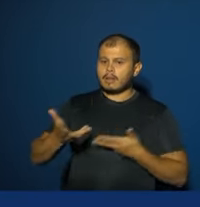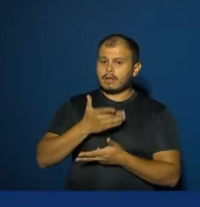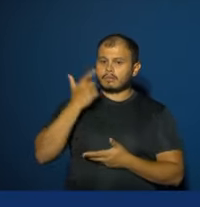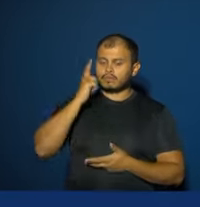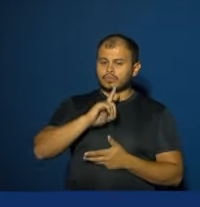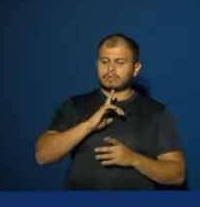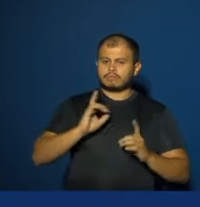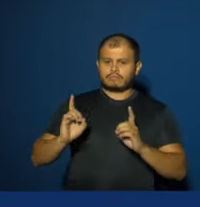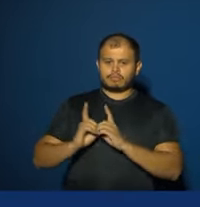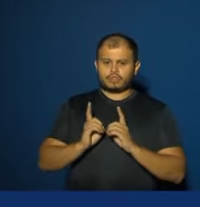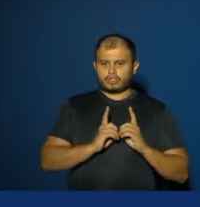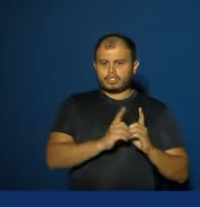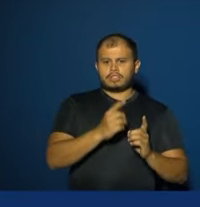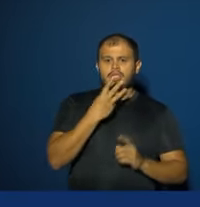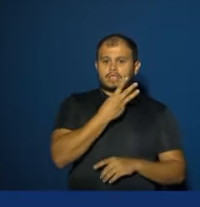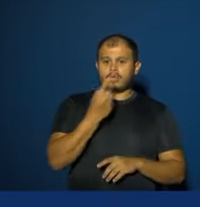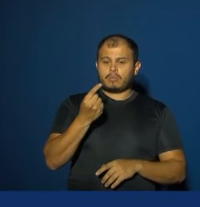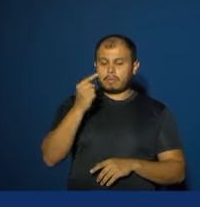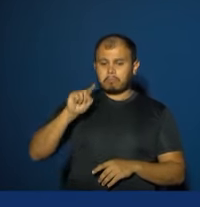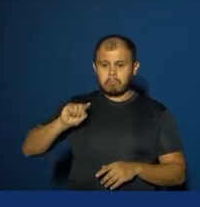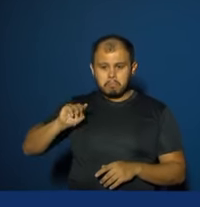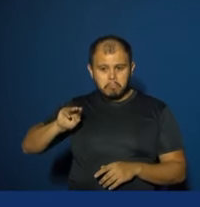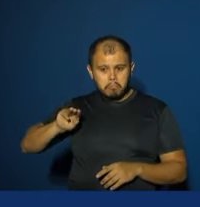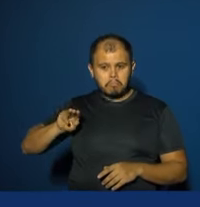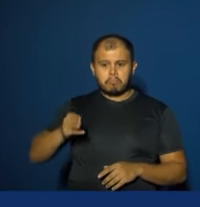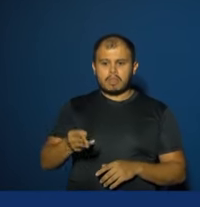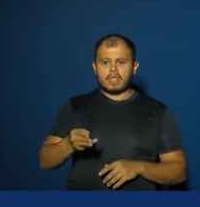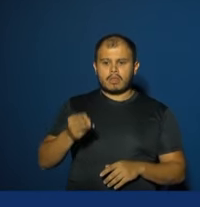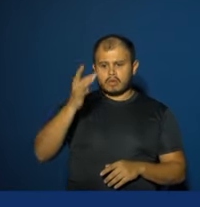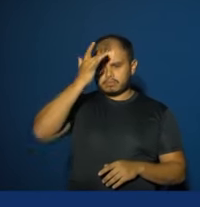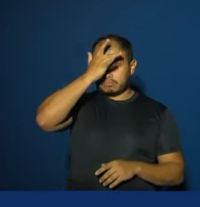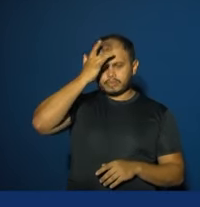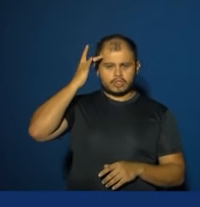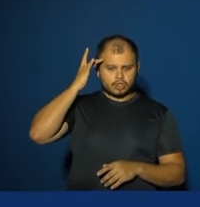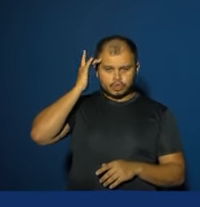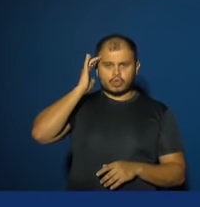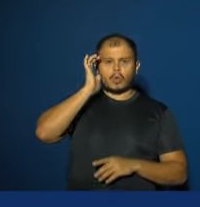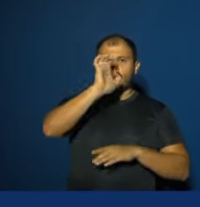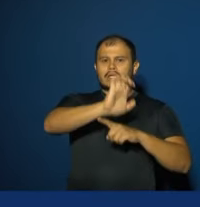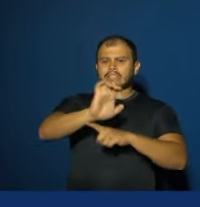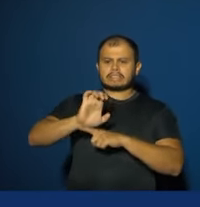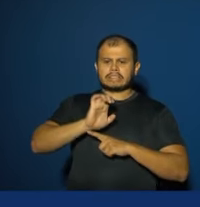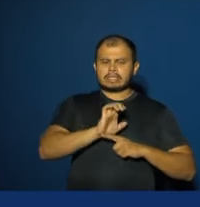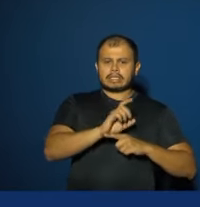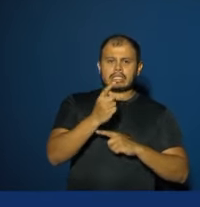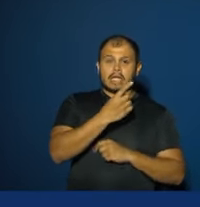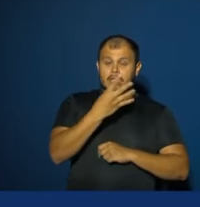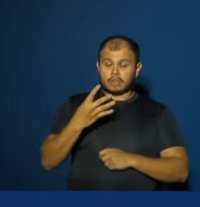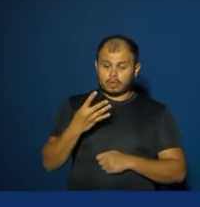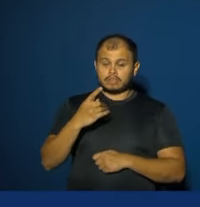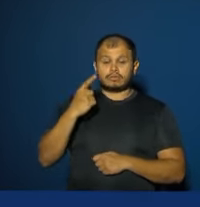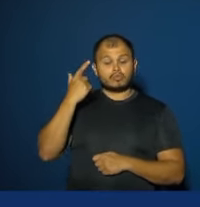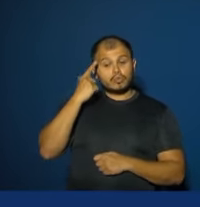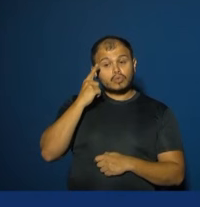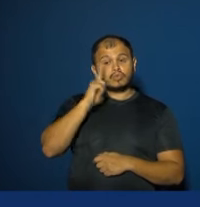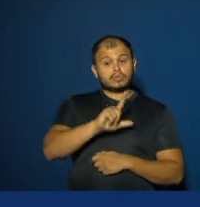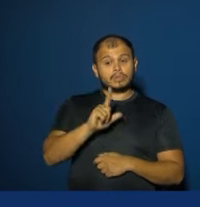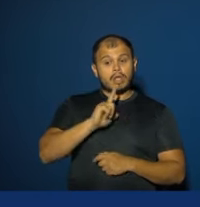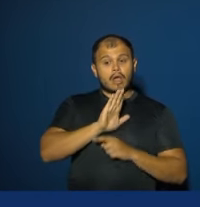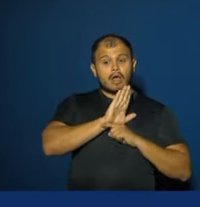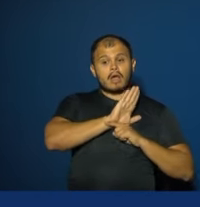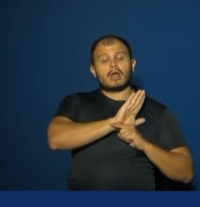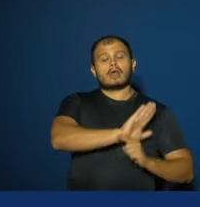de 31 milhões de pessoas em 14 estados do Brasil ter Noal para poder ajudar